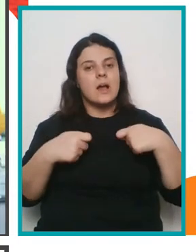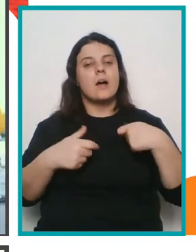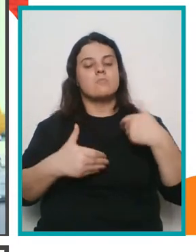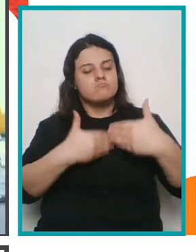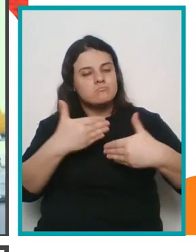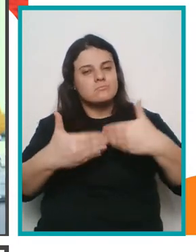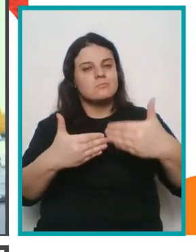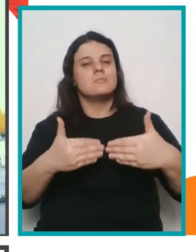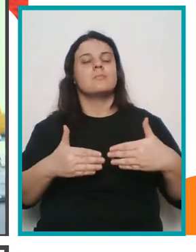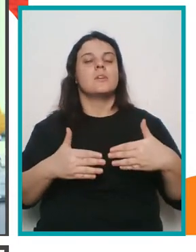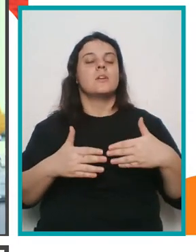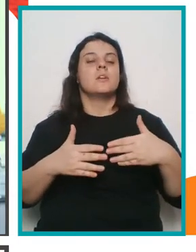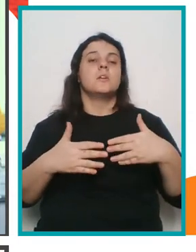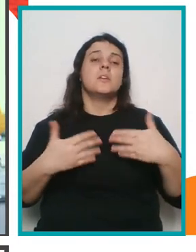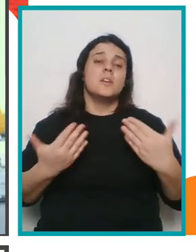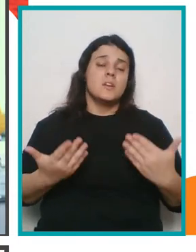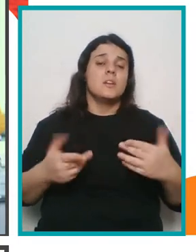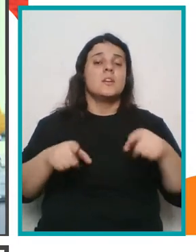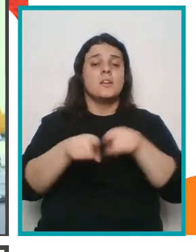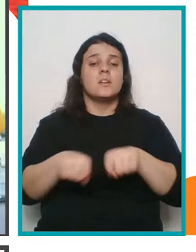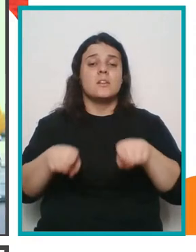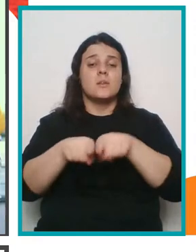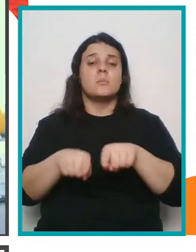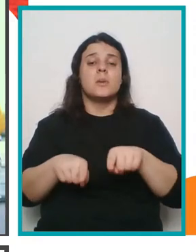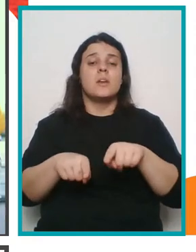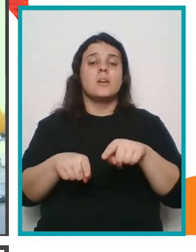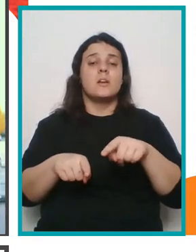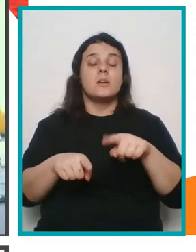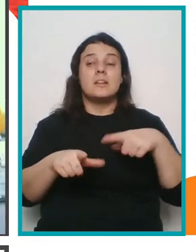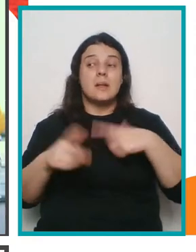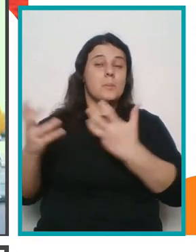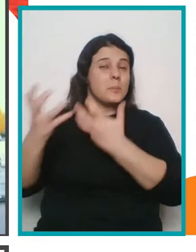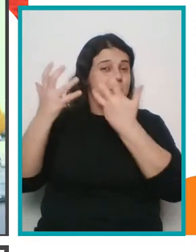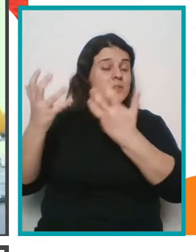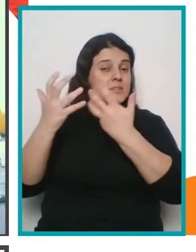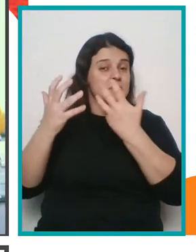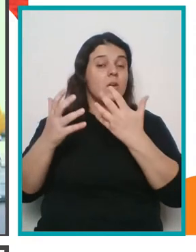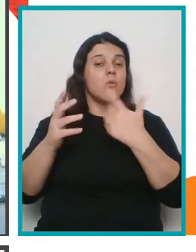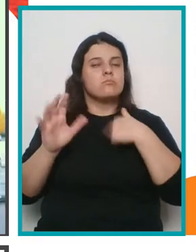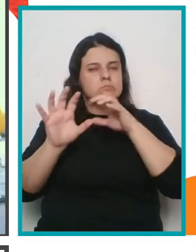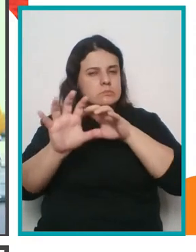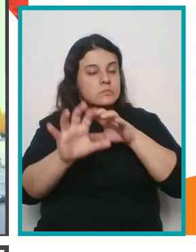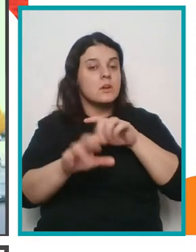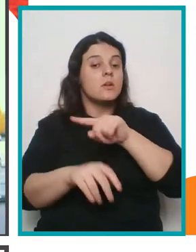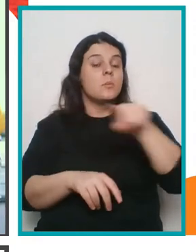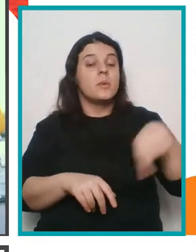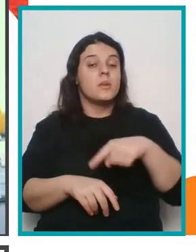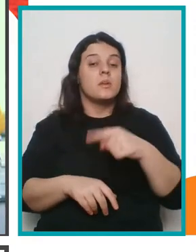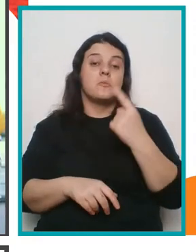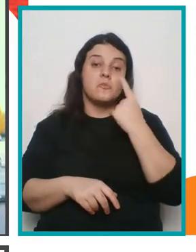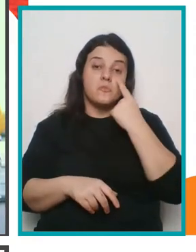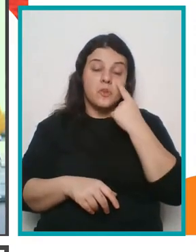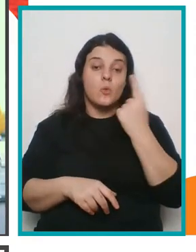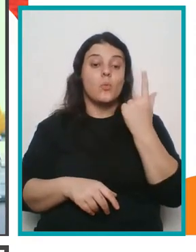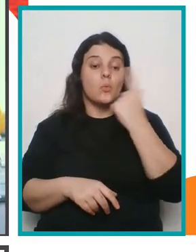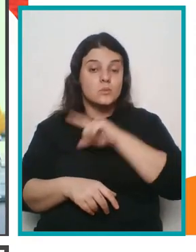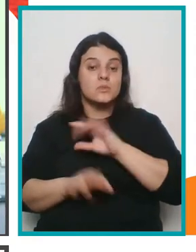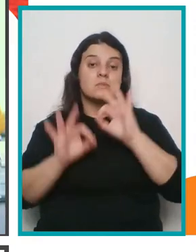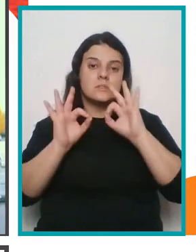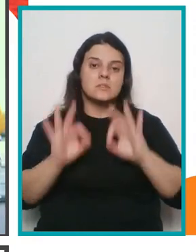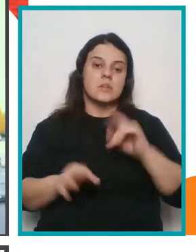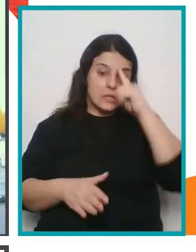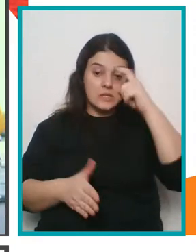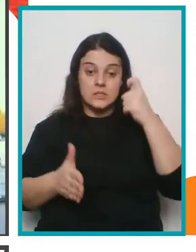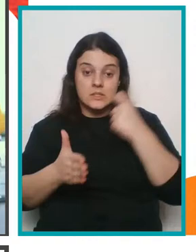realmente decisões tomadas sejam tomadas para proteger as florestas, manter as florestas em